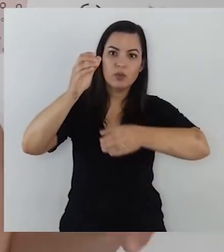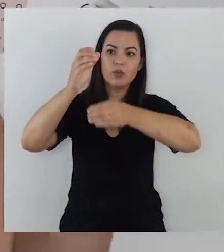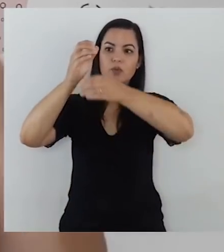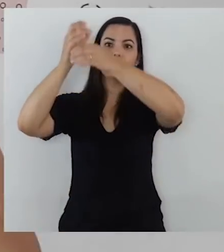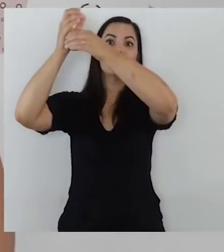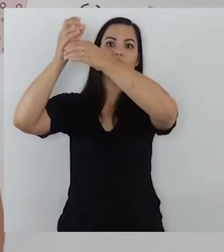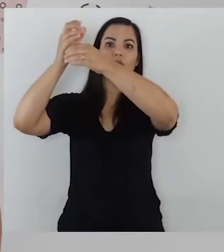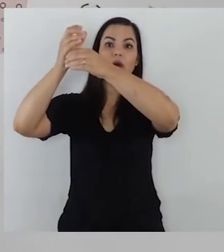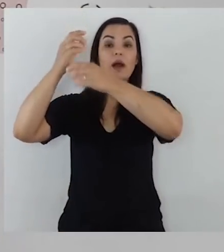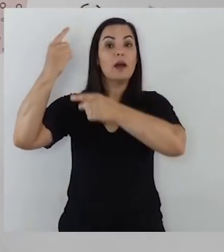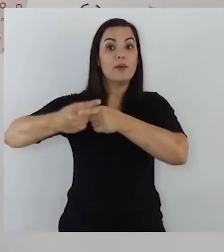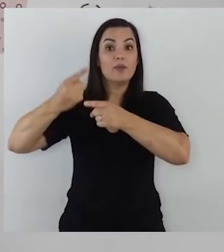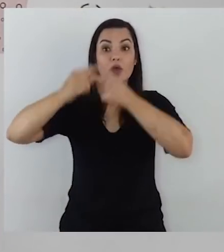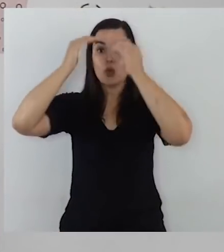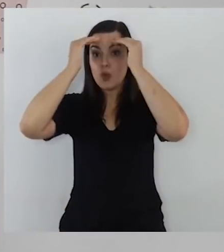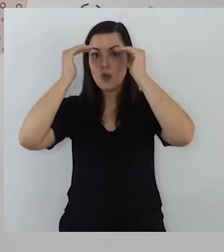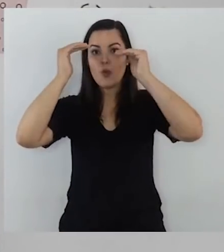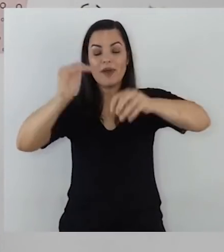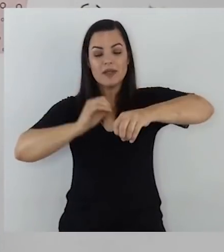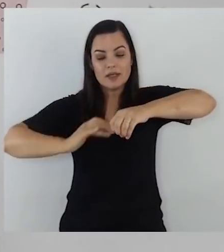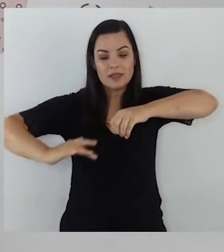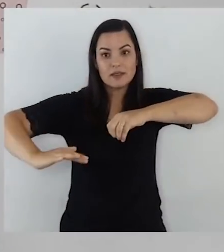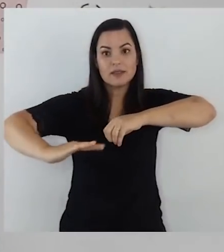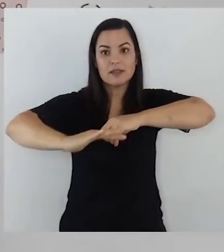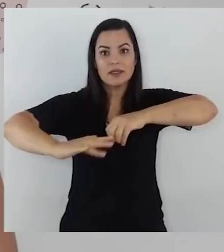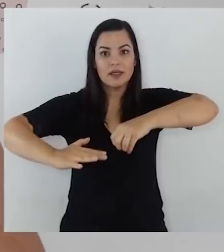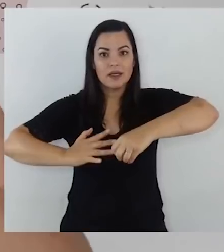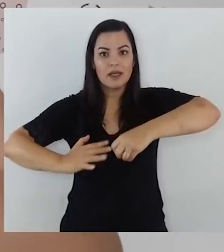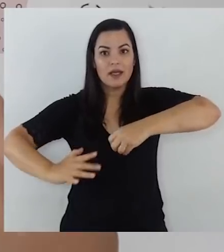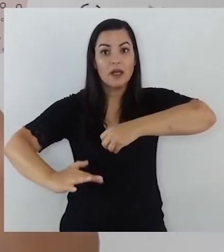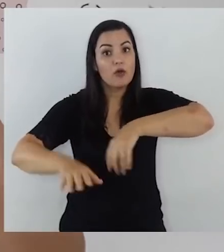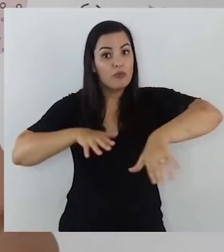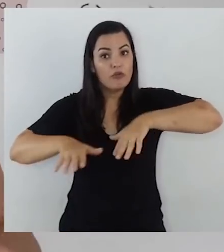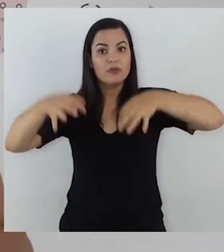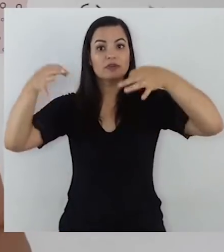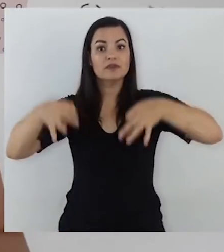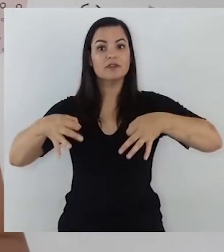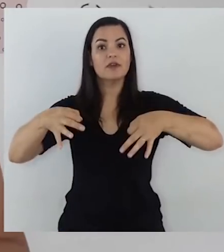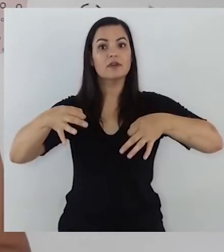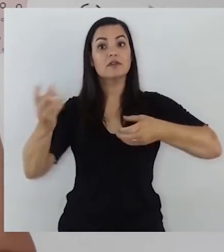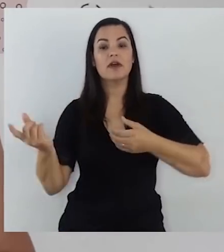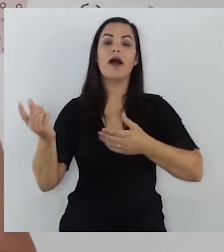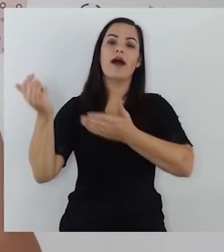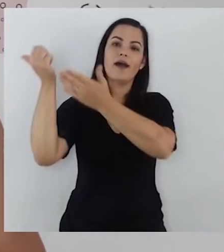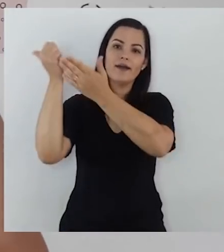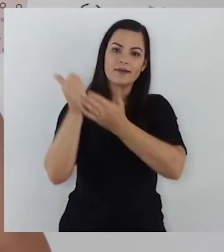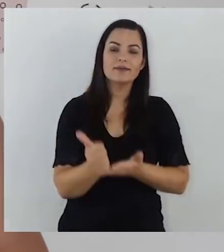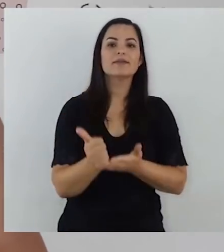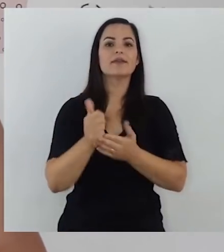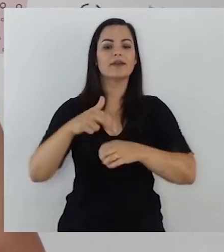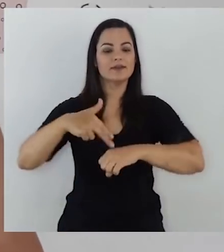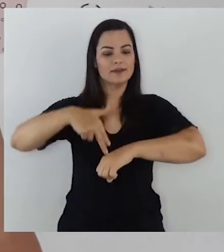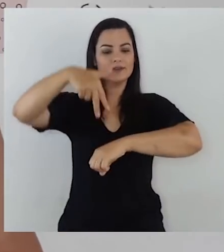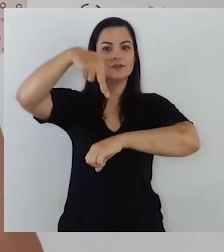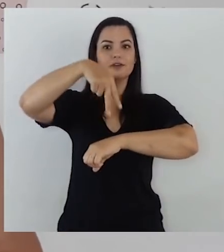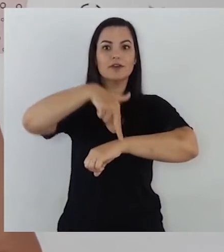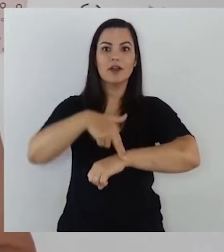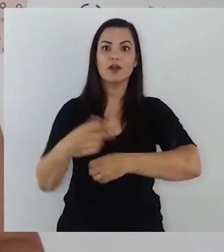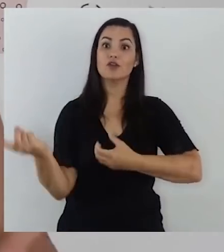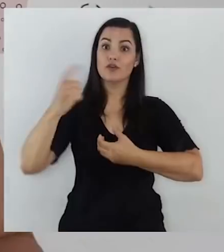a cápsula ia acoplar novamente no satélite e trazer os astronautas de volta para a